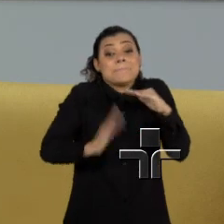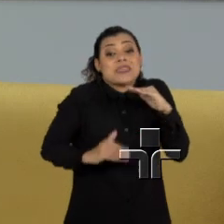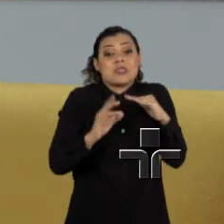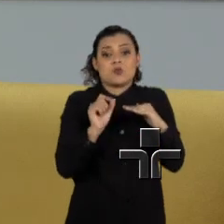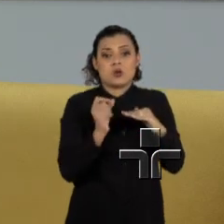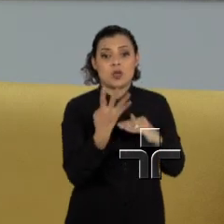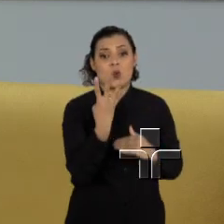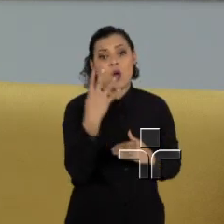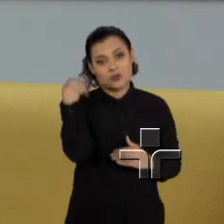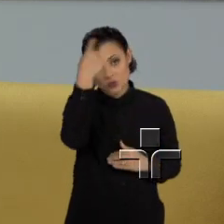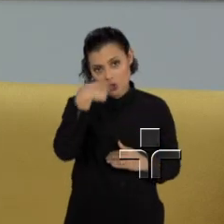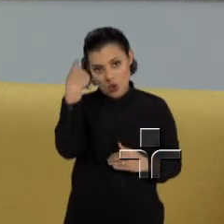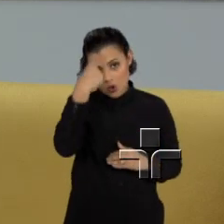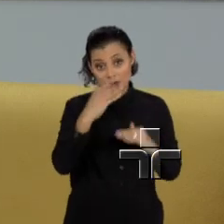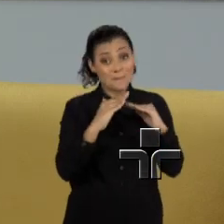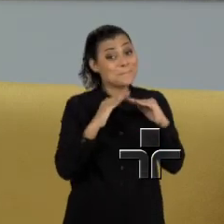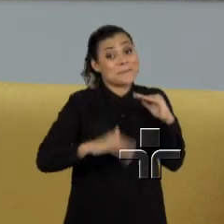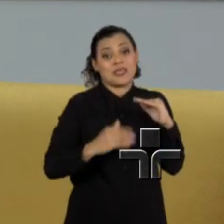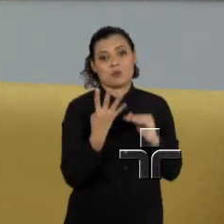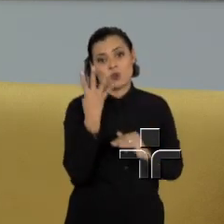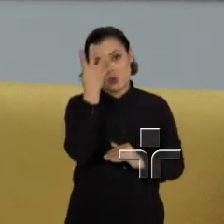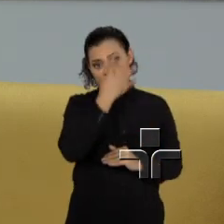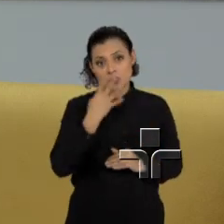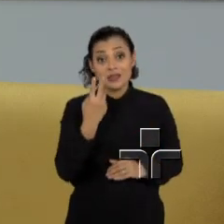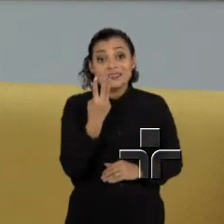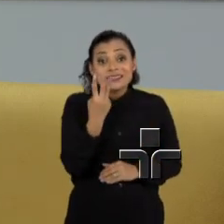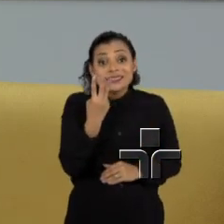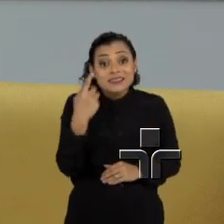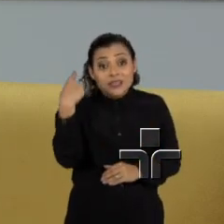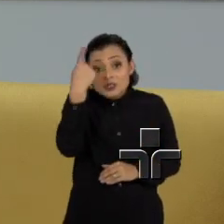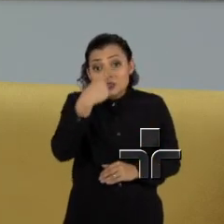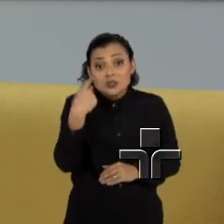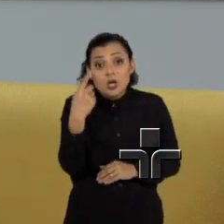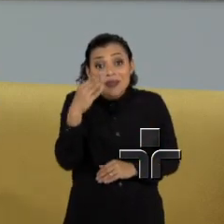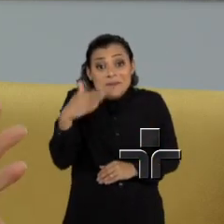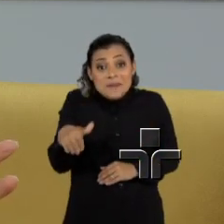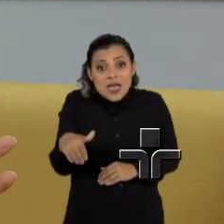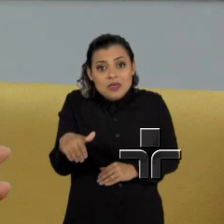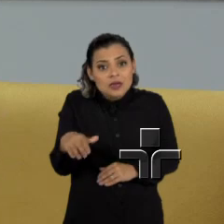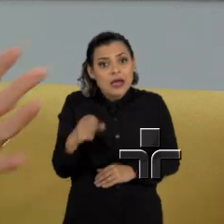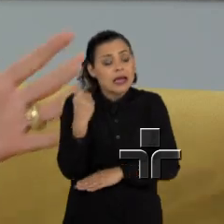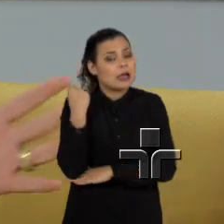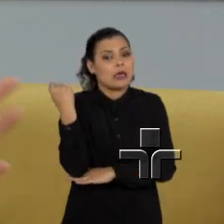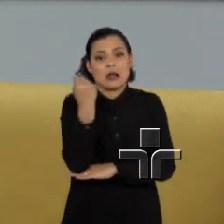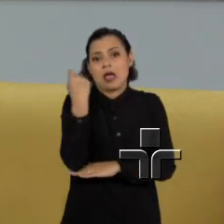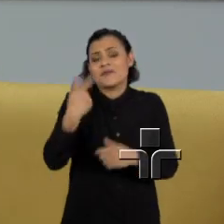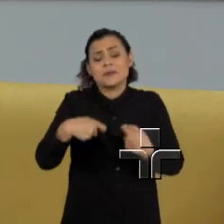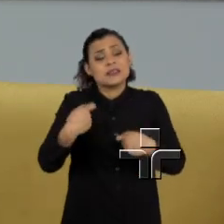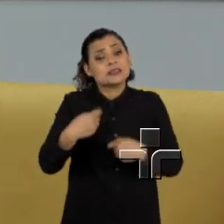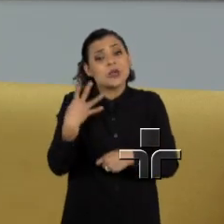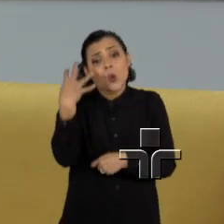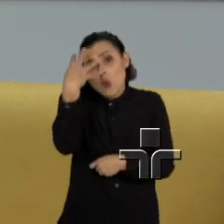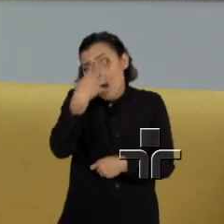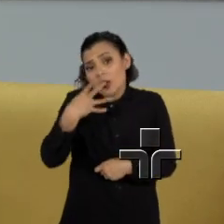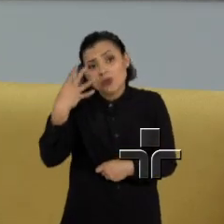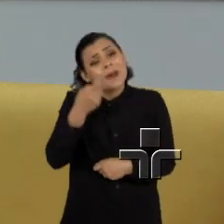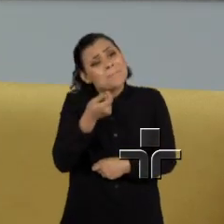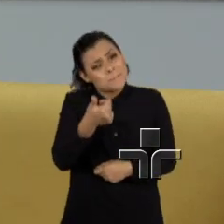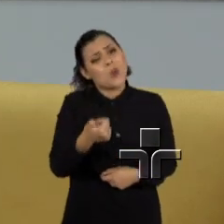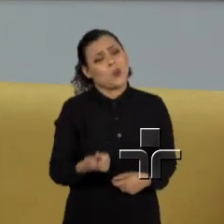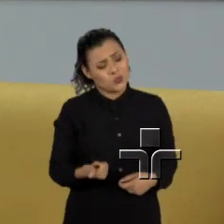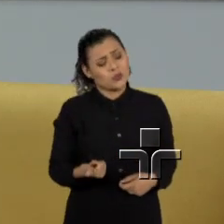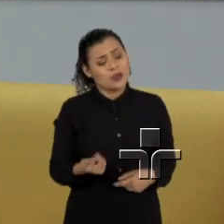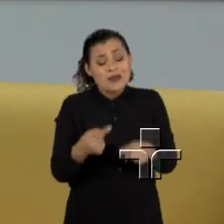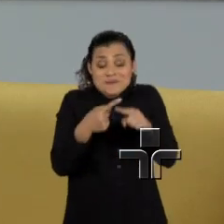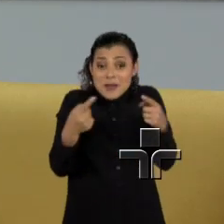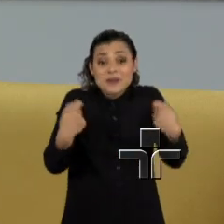indivíduo que foi entrevistado aqui, ele relatou 3 horas e meia. Gravíssimo. Garantir pelo menos 4 horas não é o ideal, é muito pouco, mas